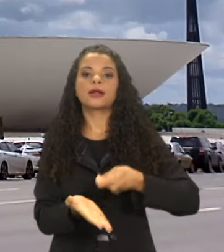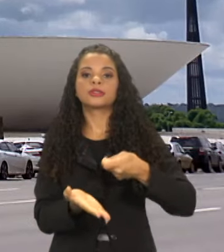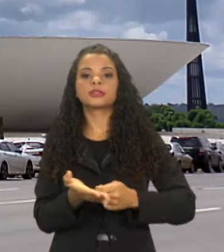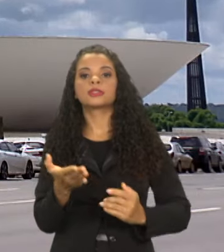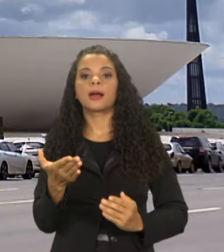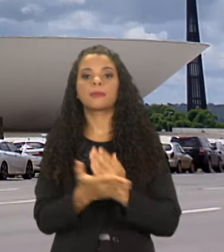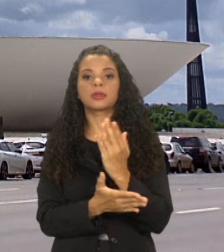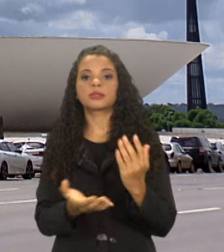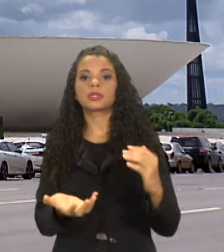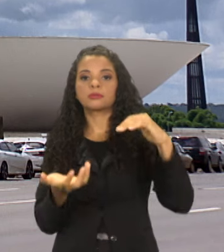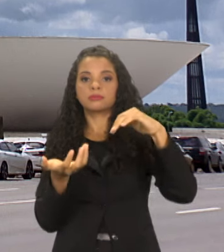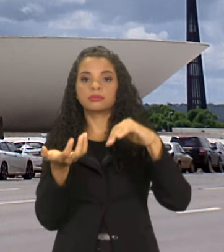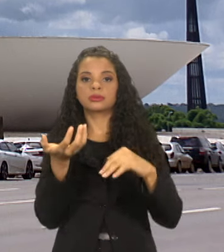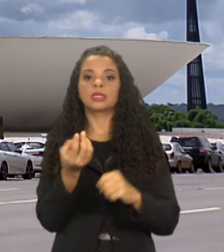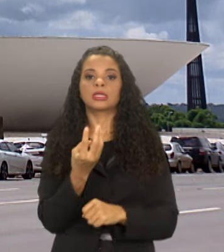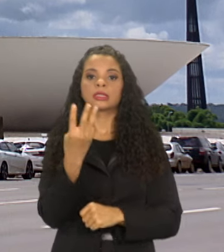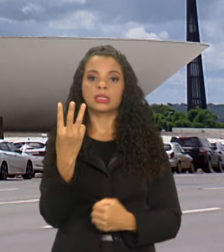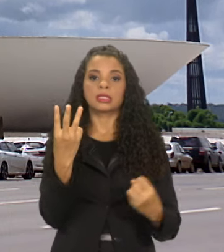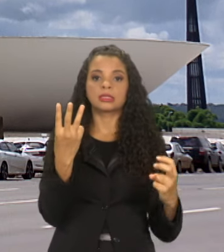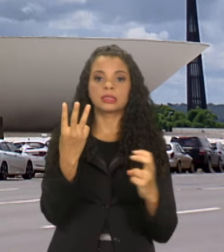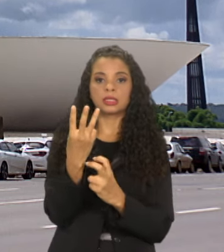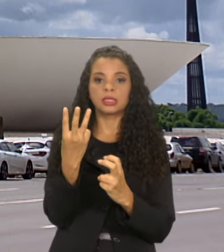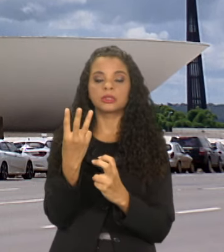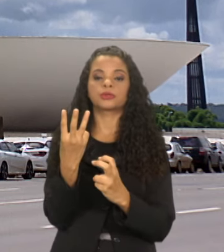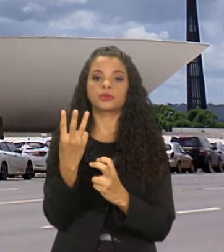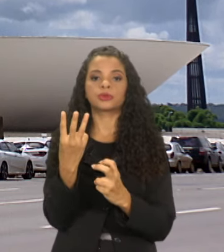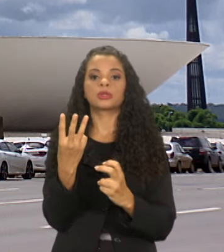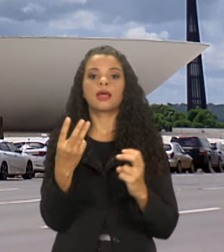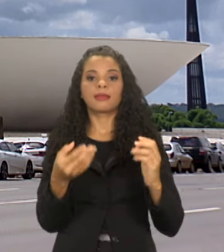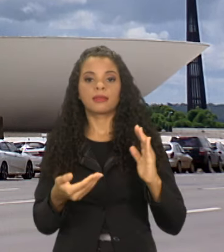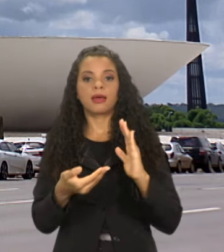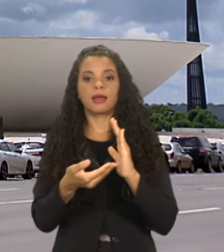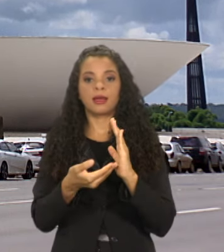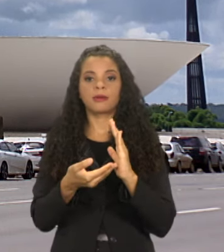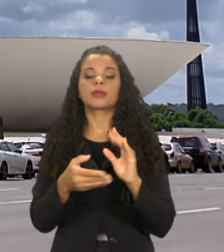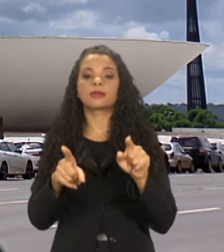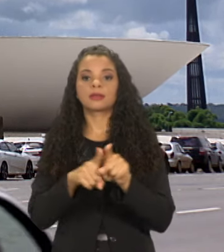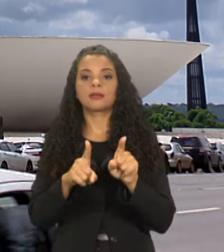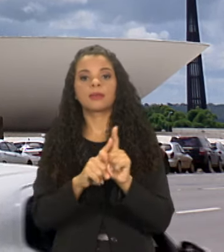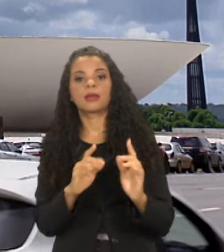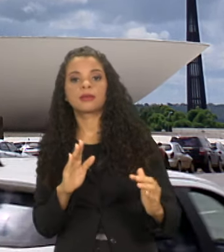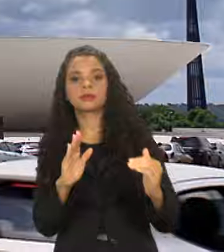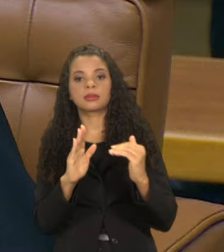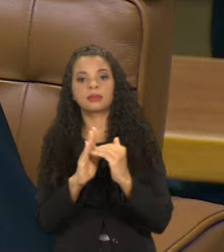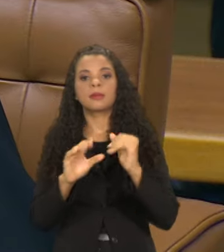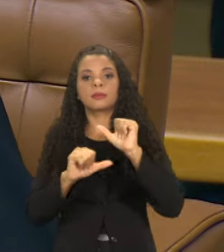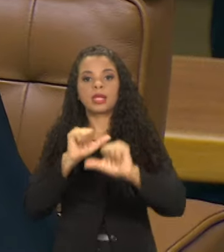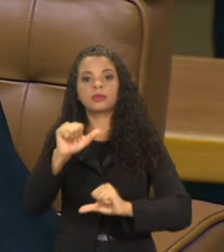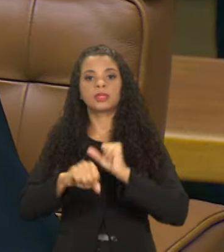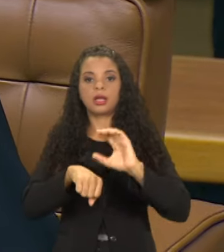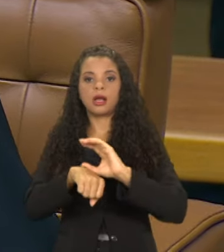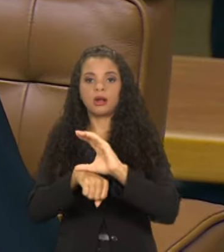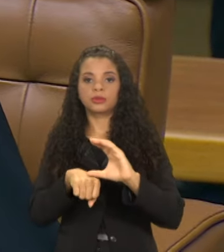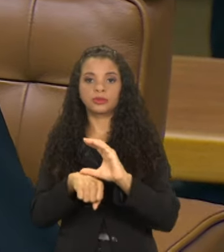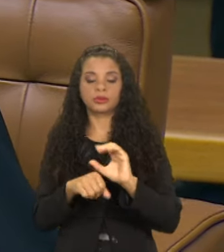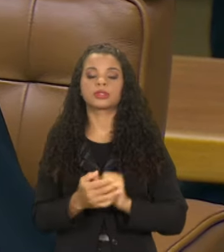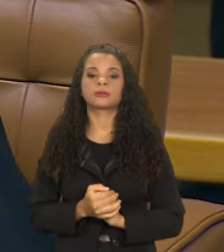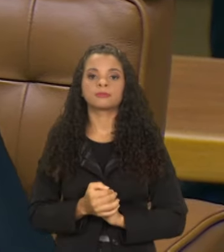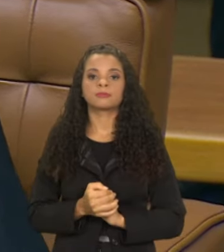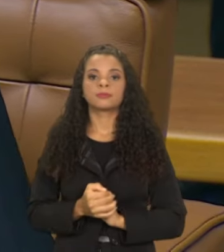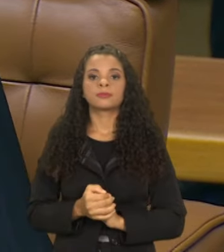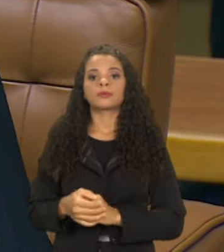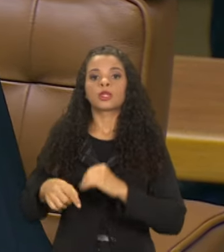por 3/5 dos votos da Câmara e no Senado Federal para alterar a Constituição. O ministro Gilmar Mendes